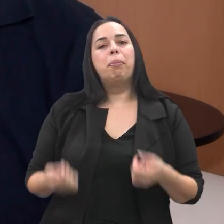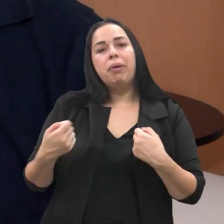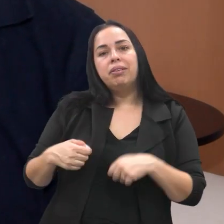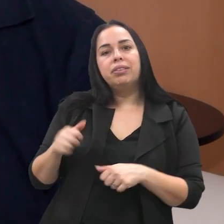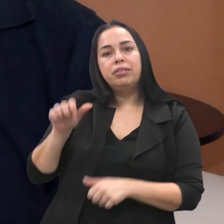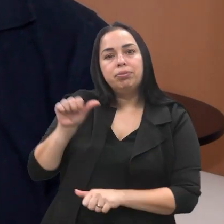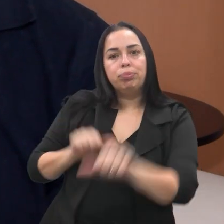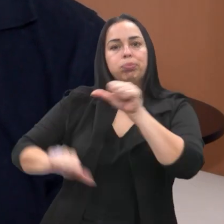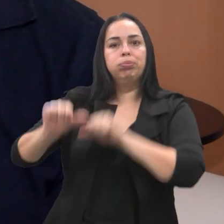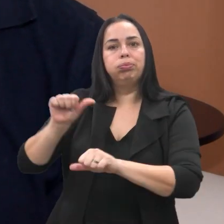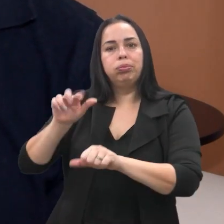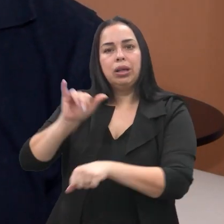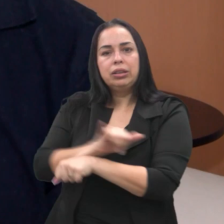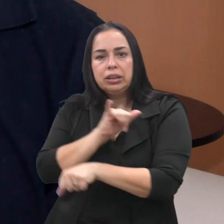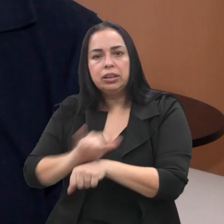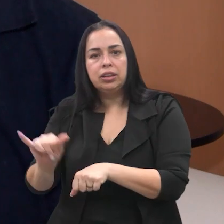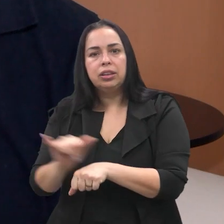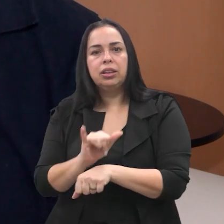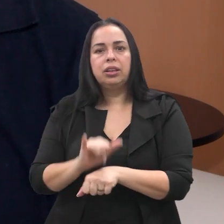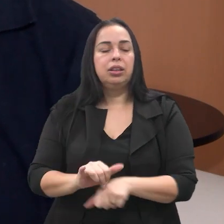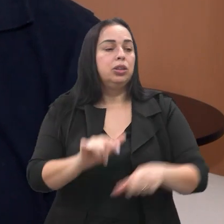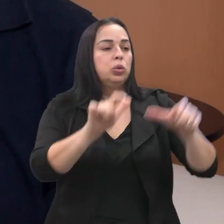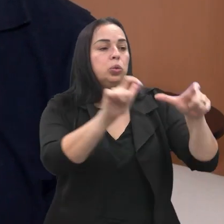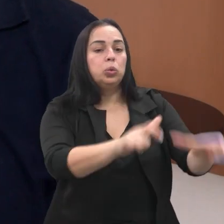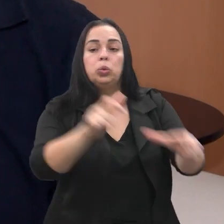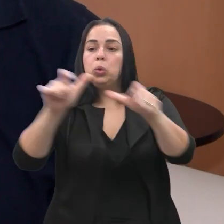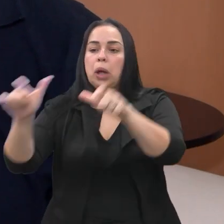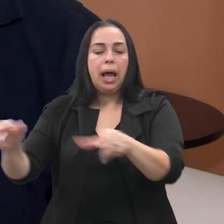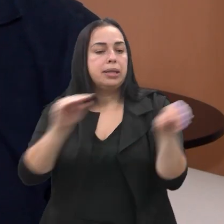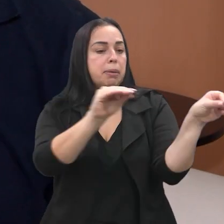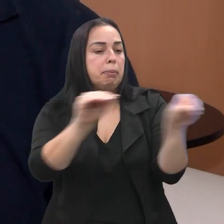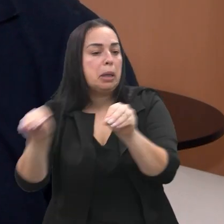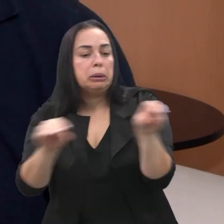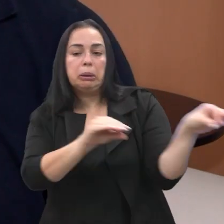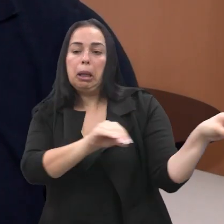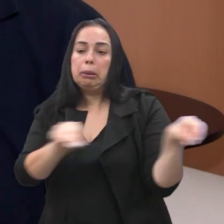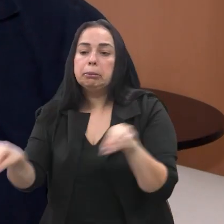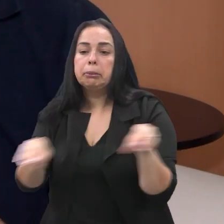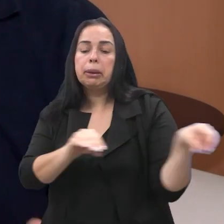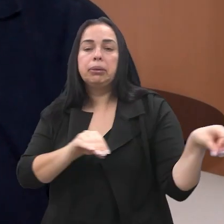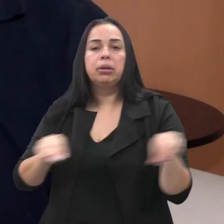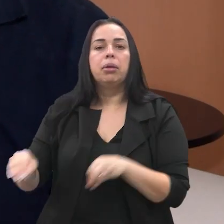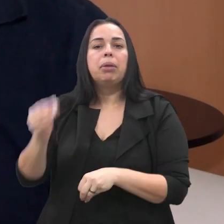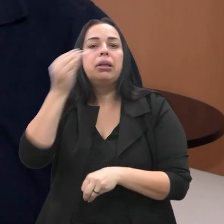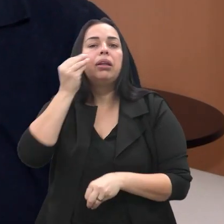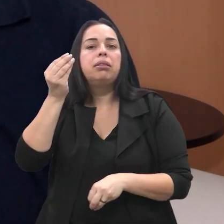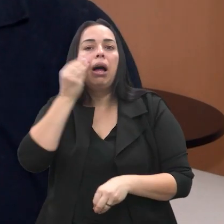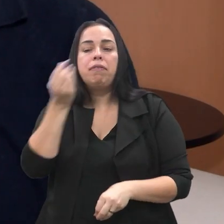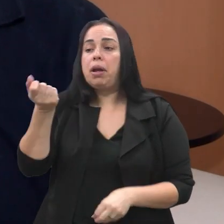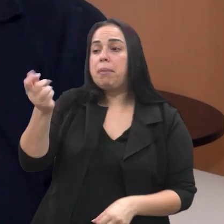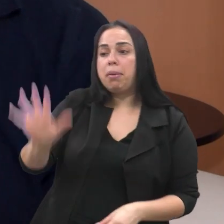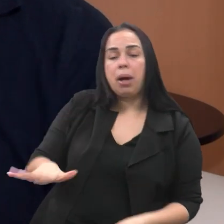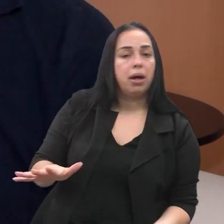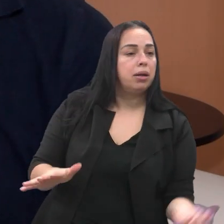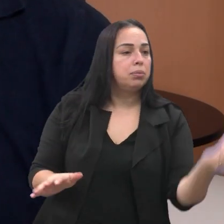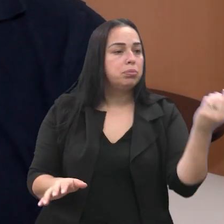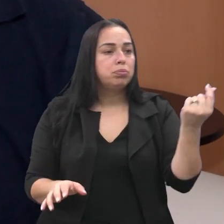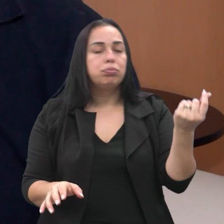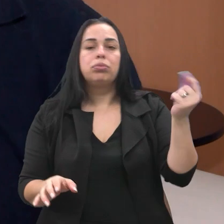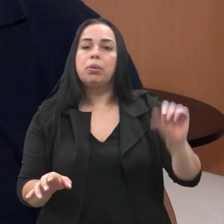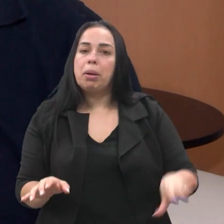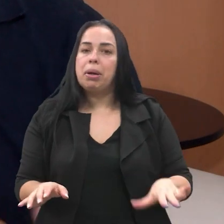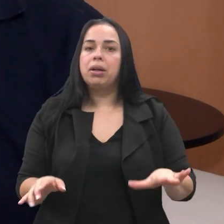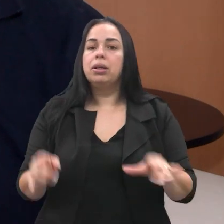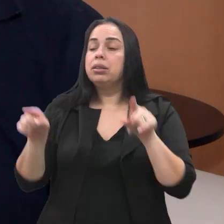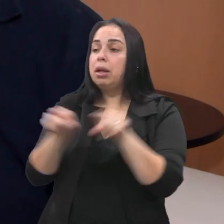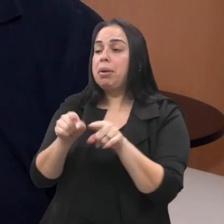Eu tive que driblar, eu mudei muito de fazendas para poder driblar essa parte de valores.